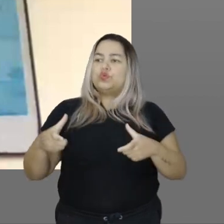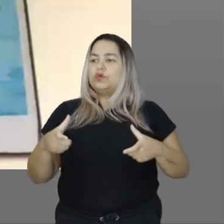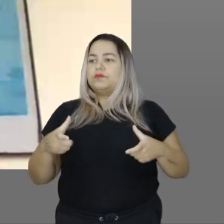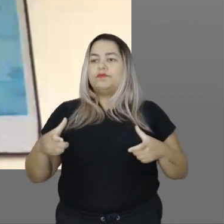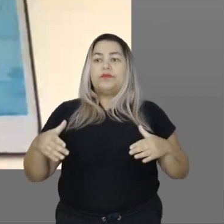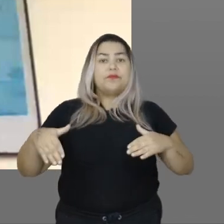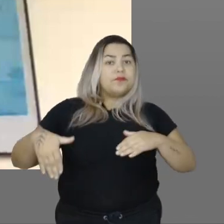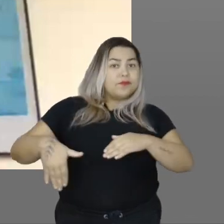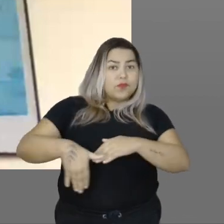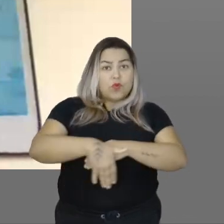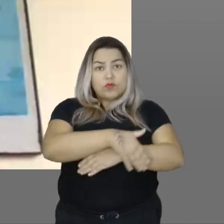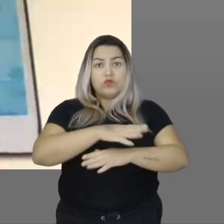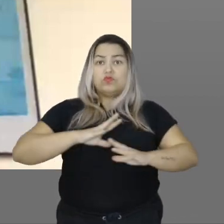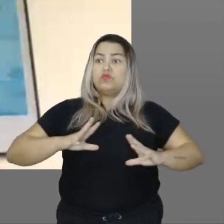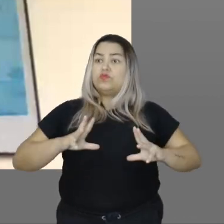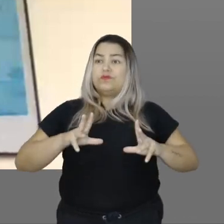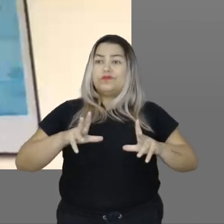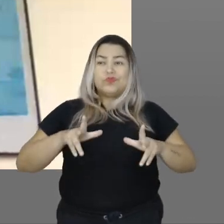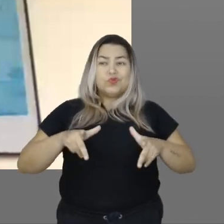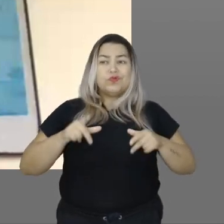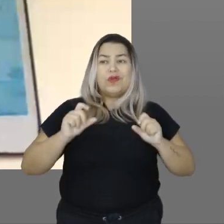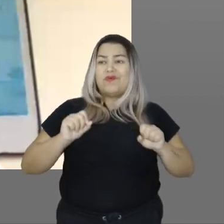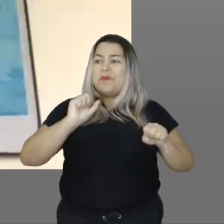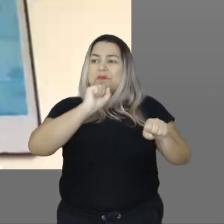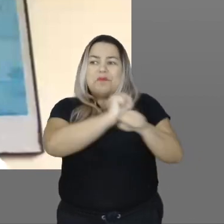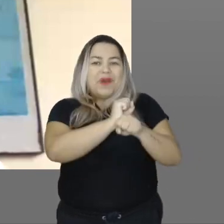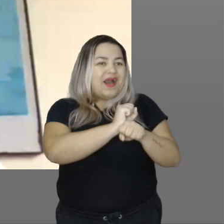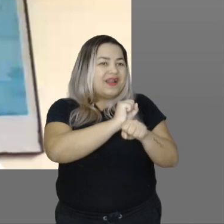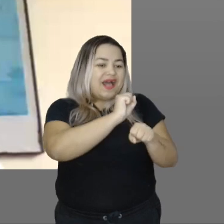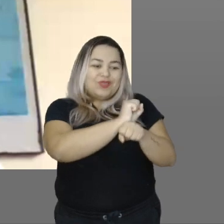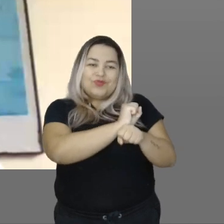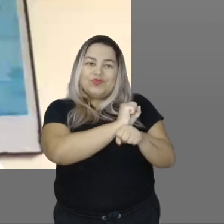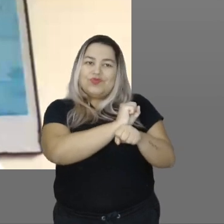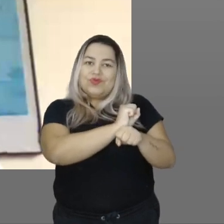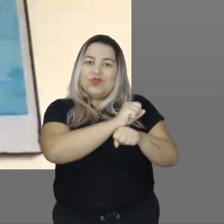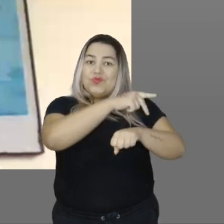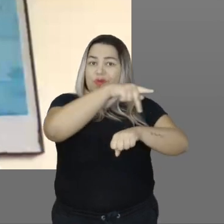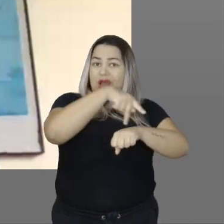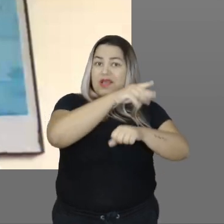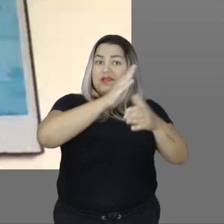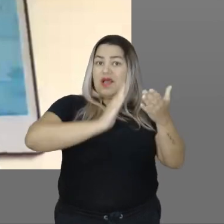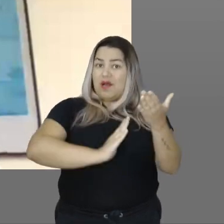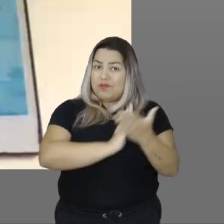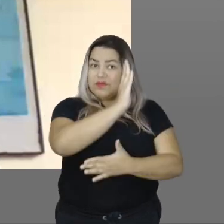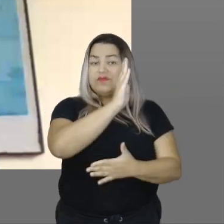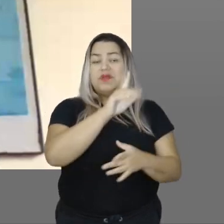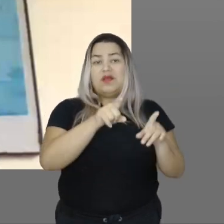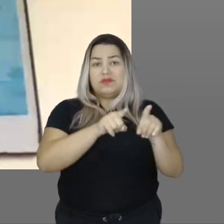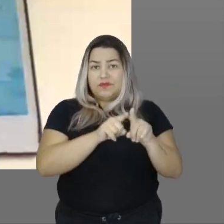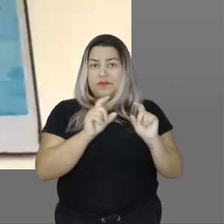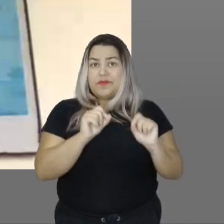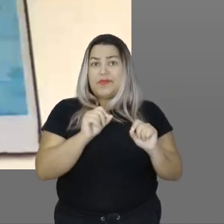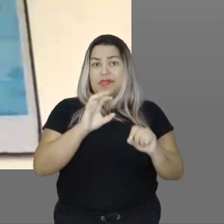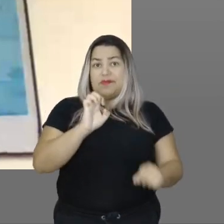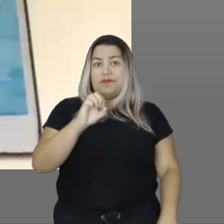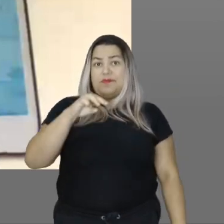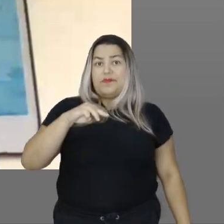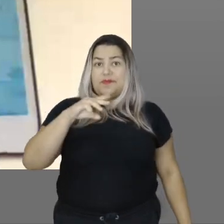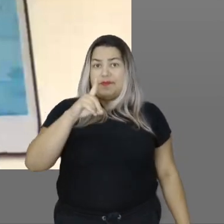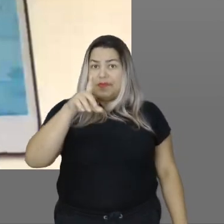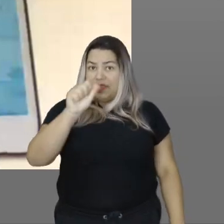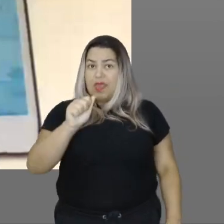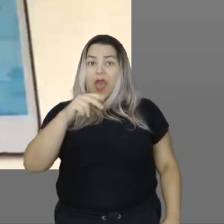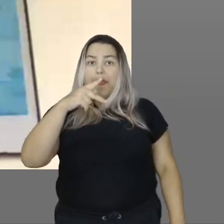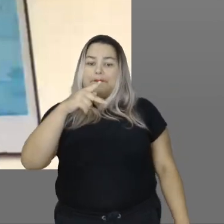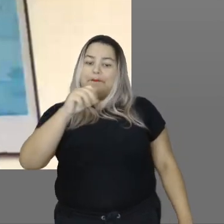estradas, tudo praticamente estava parando no país. Então, a aprovação da chamada emenda constitucional, a